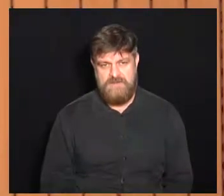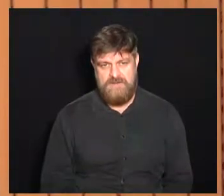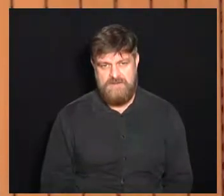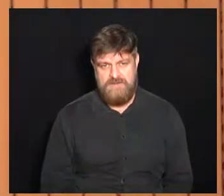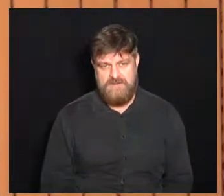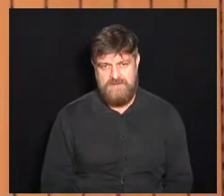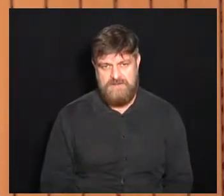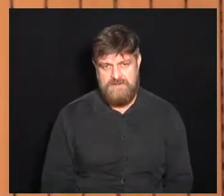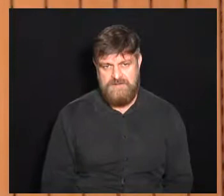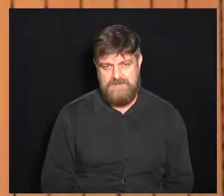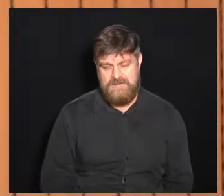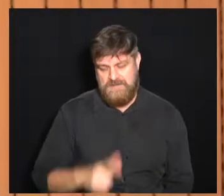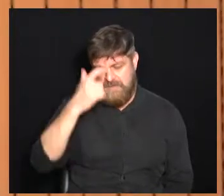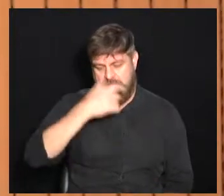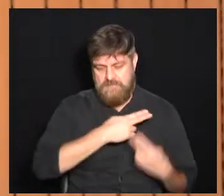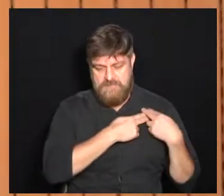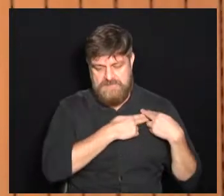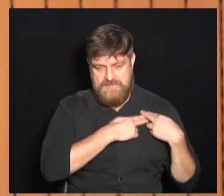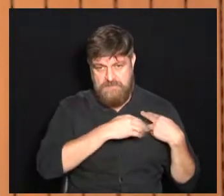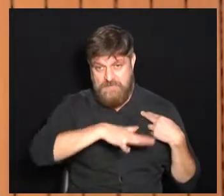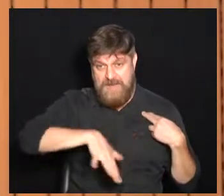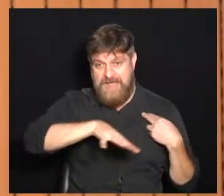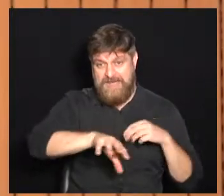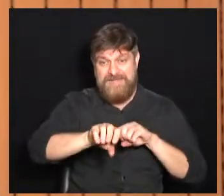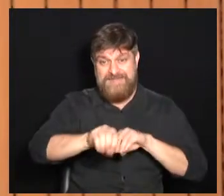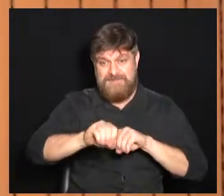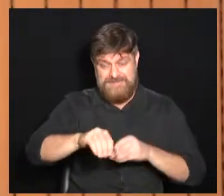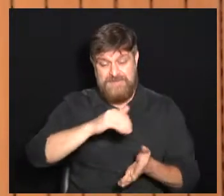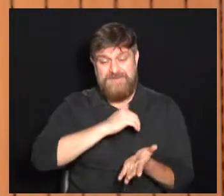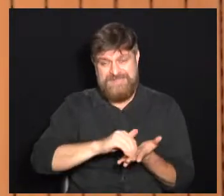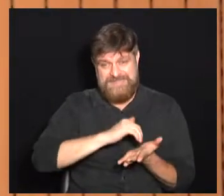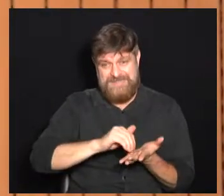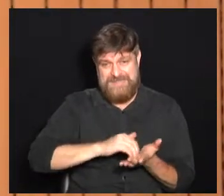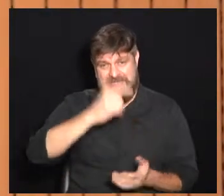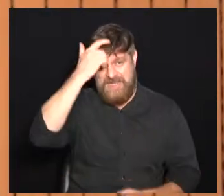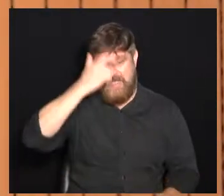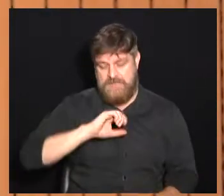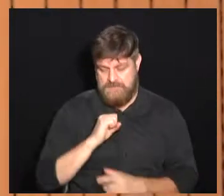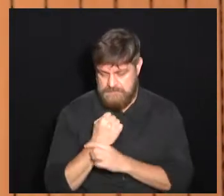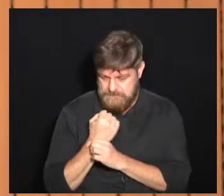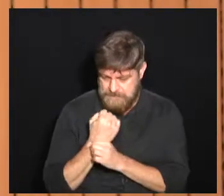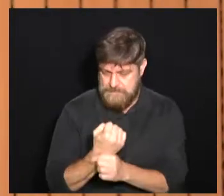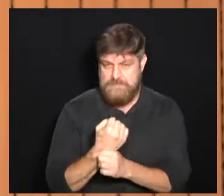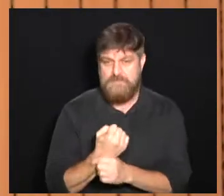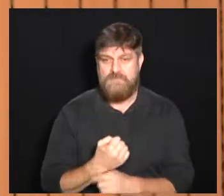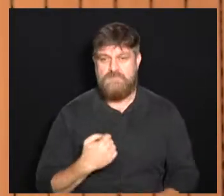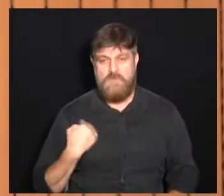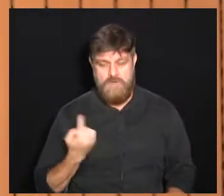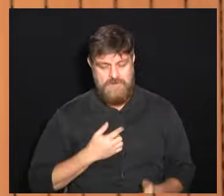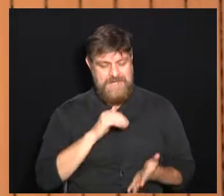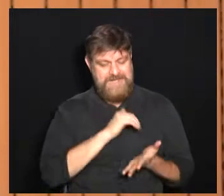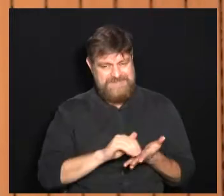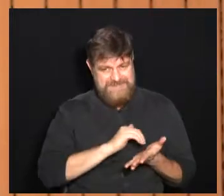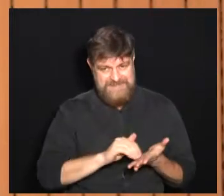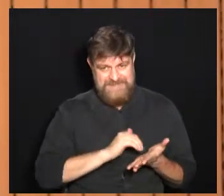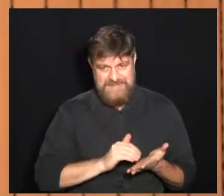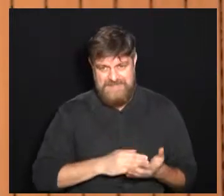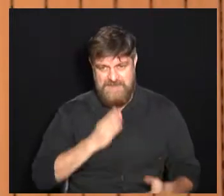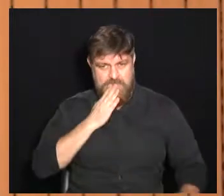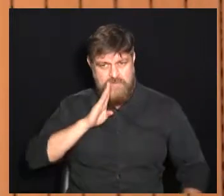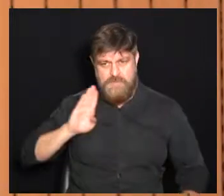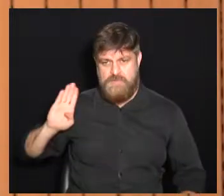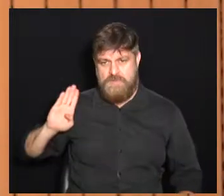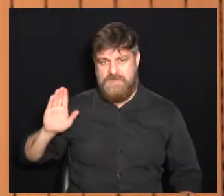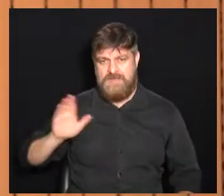Como secretária de Educação, o que eu garanto, o que a Secretaria de Educação garante, isso está, inclusive,